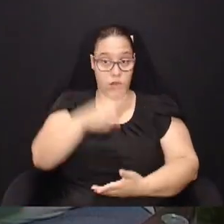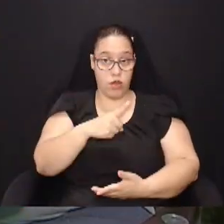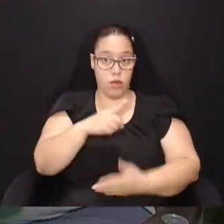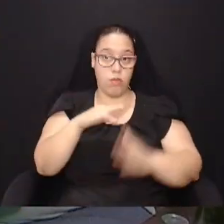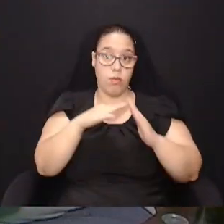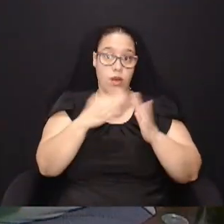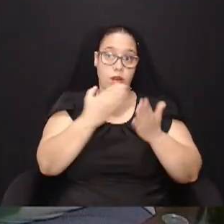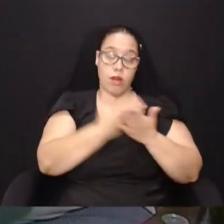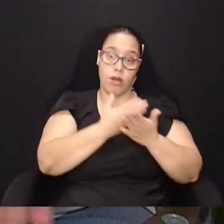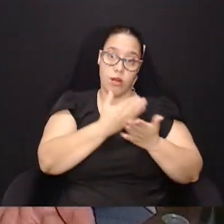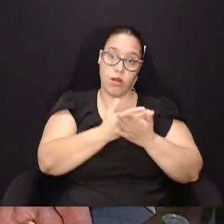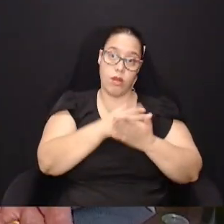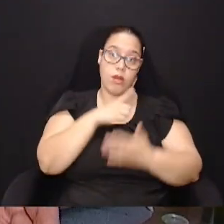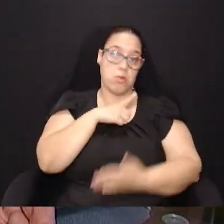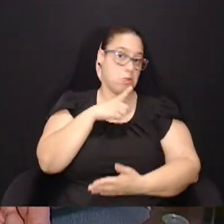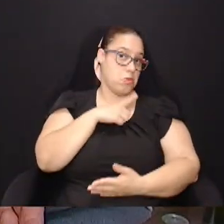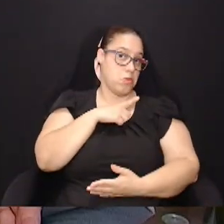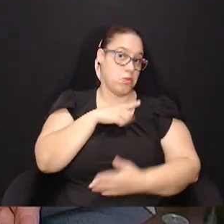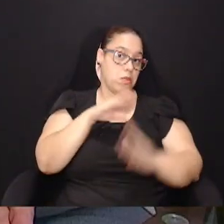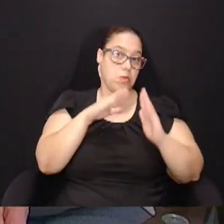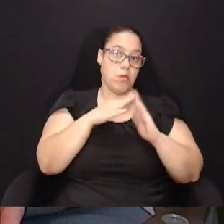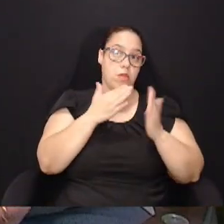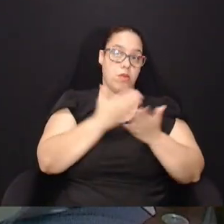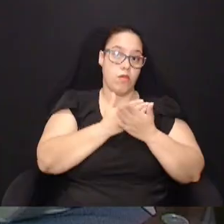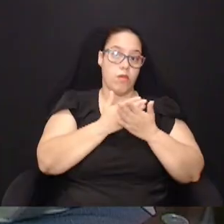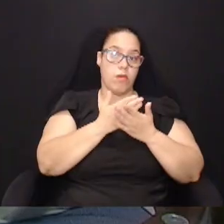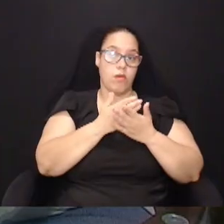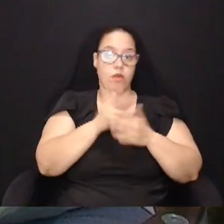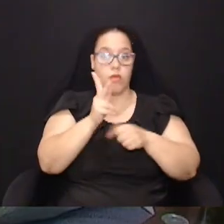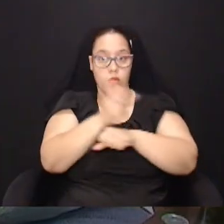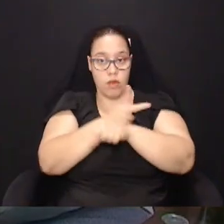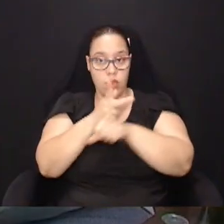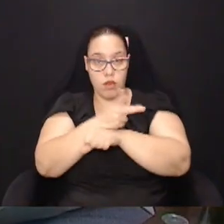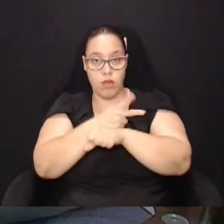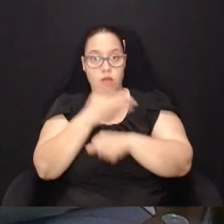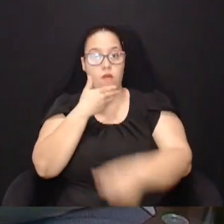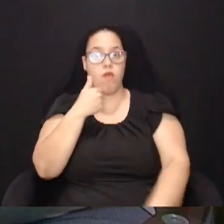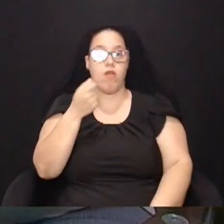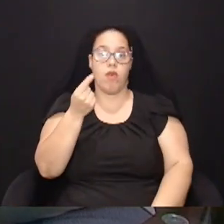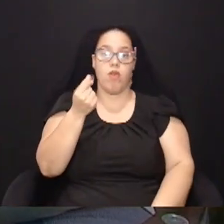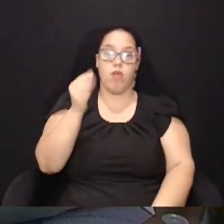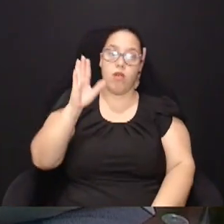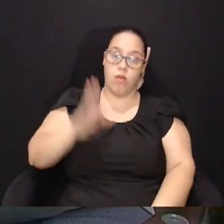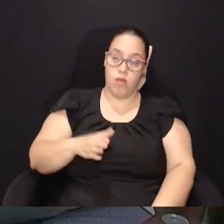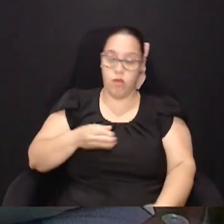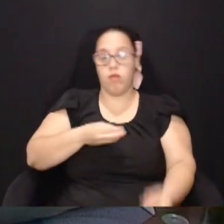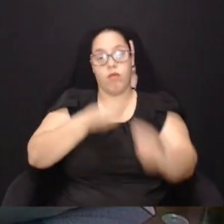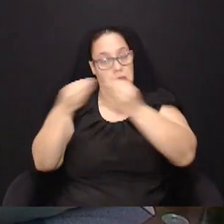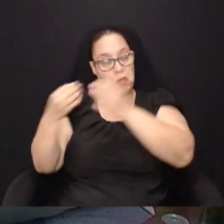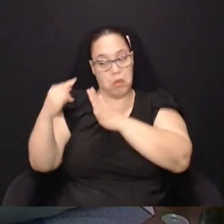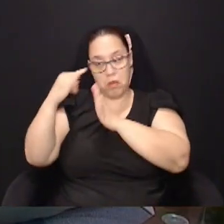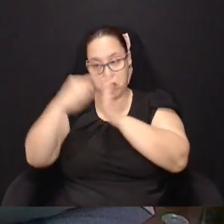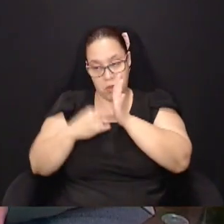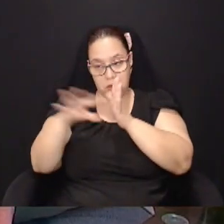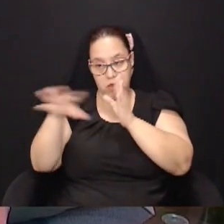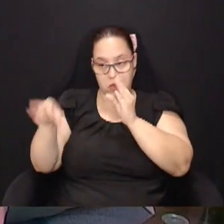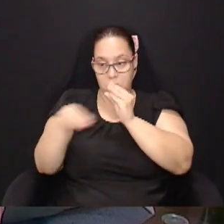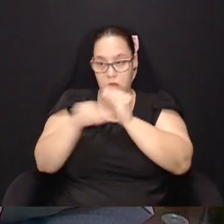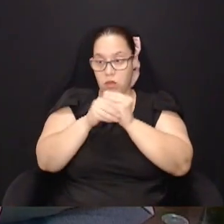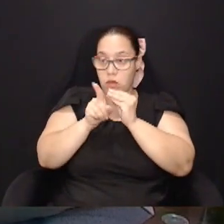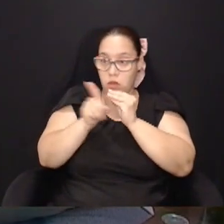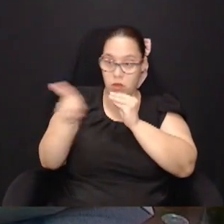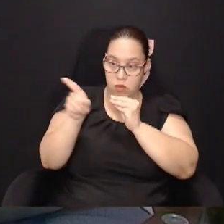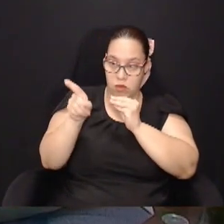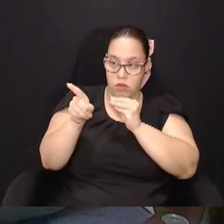Tem escola que busca de fato os melhores preços e aí já passa um orçamento enxuto.